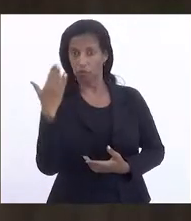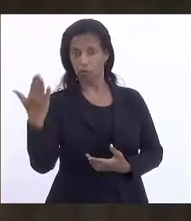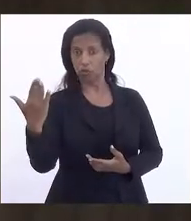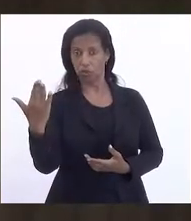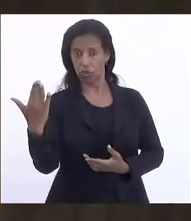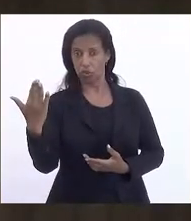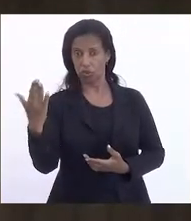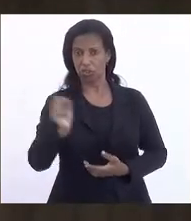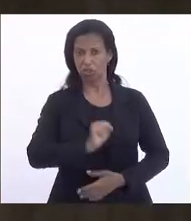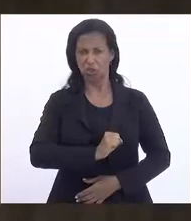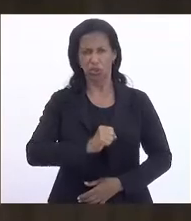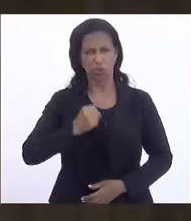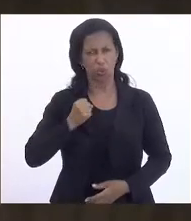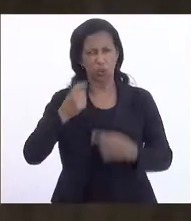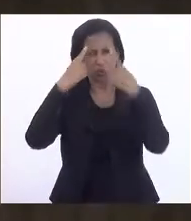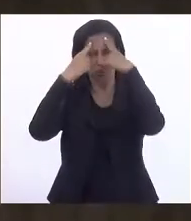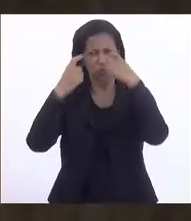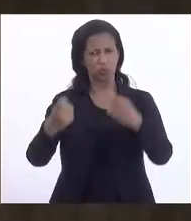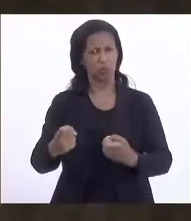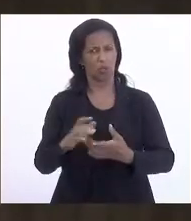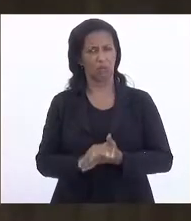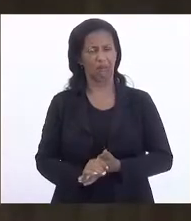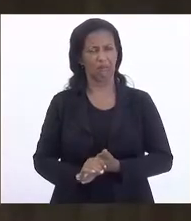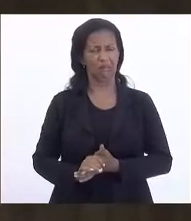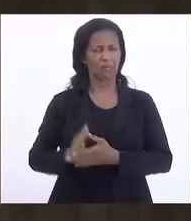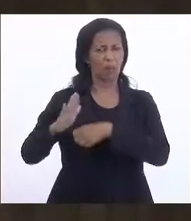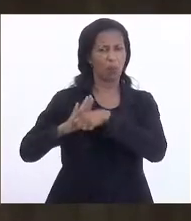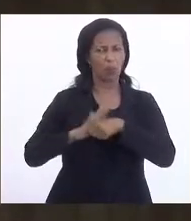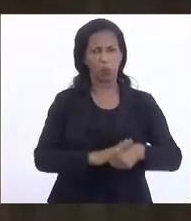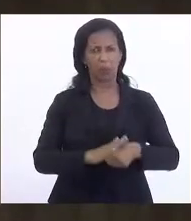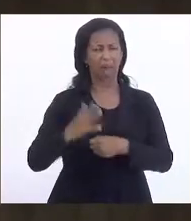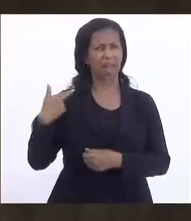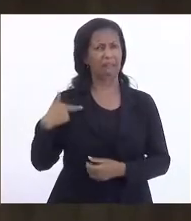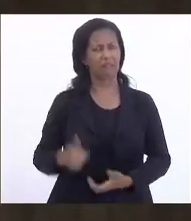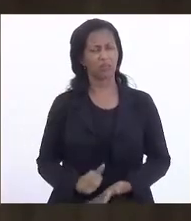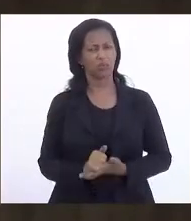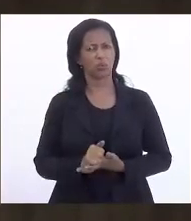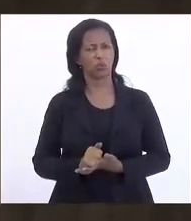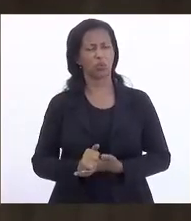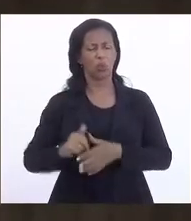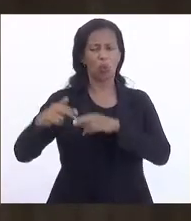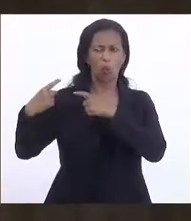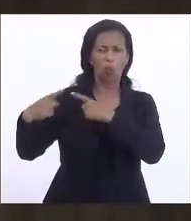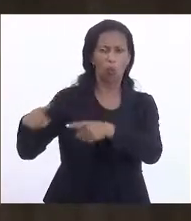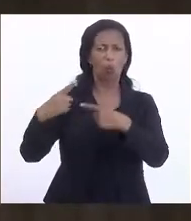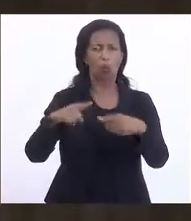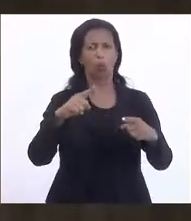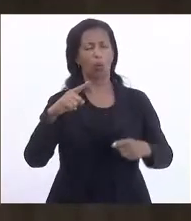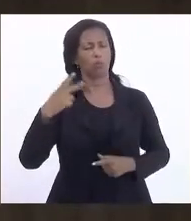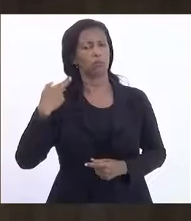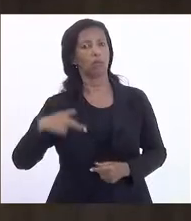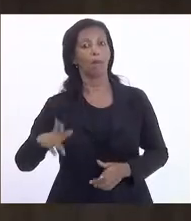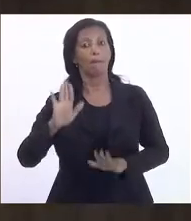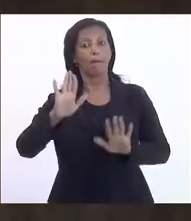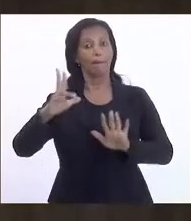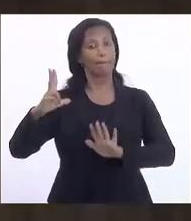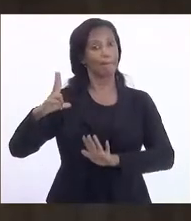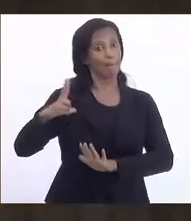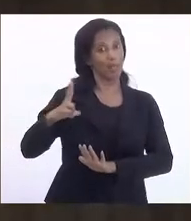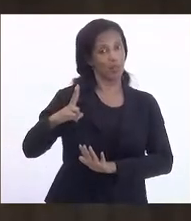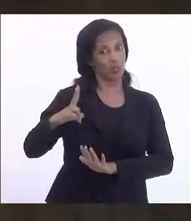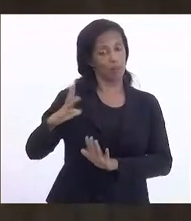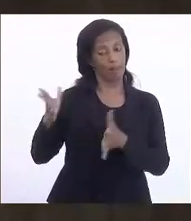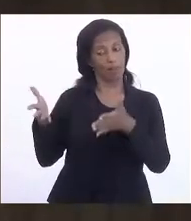de ódio, de violência, de racismo religioso, que afetam várias religiões, mas particularmente, não